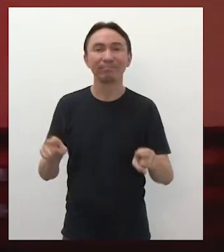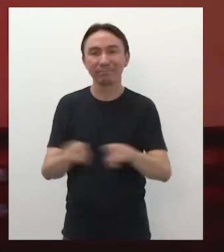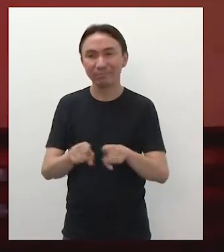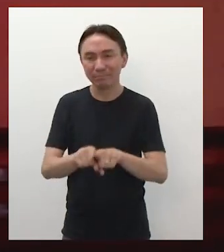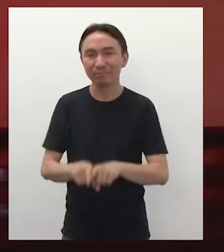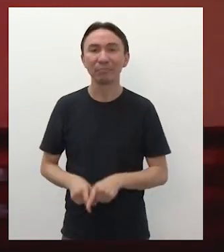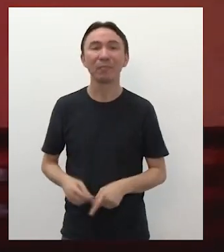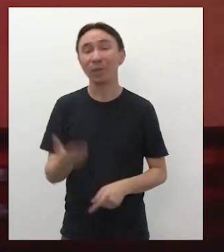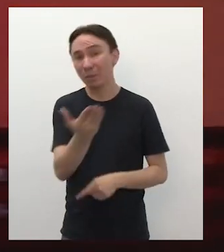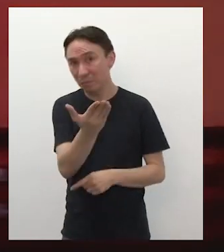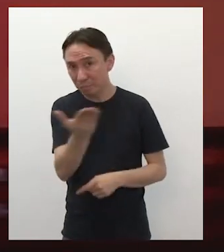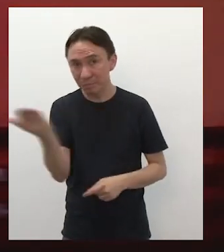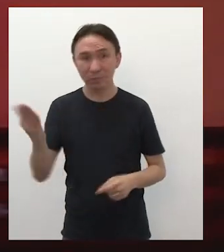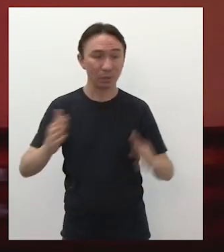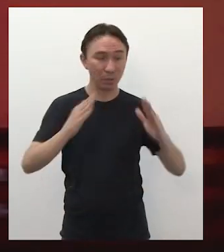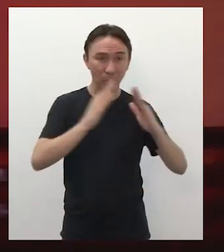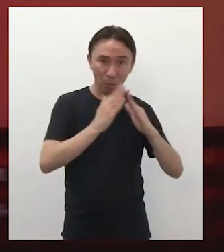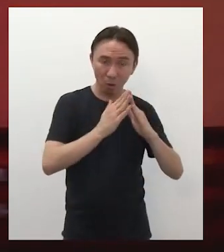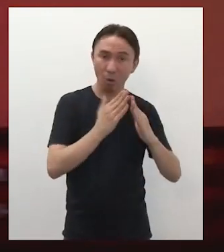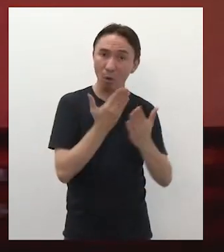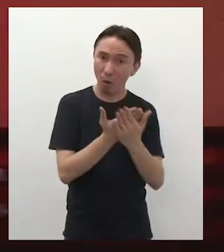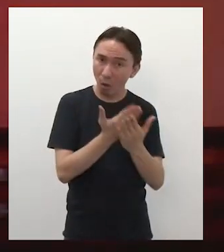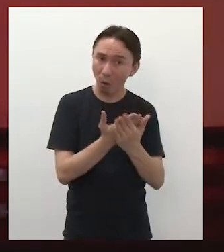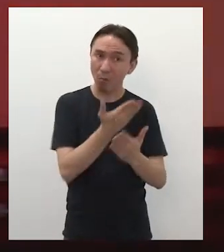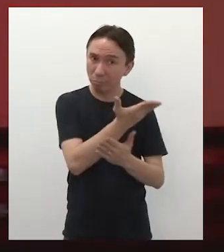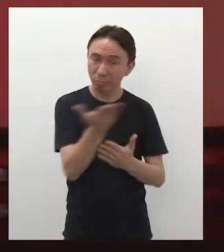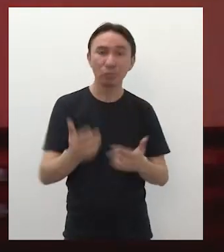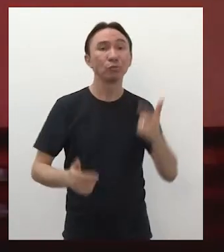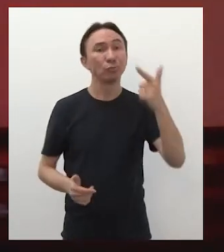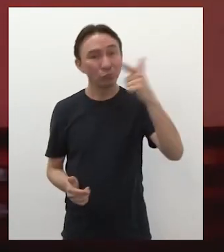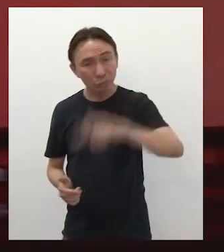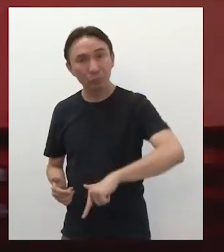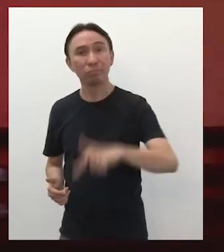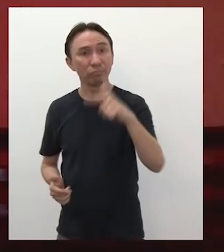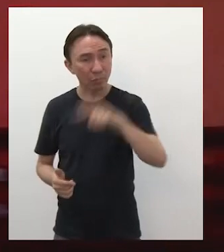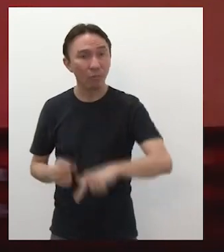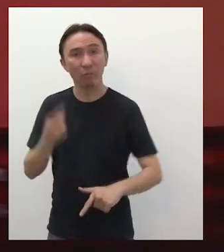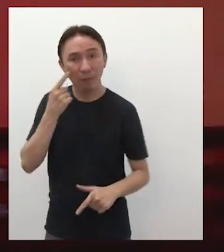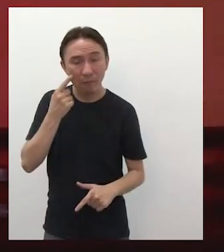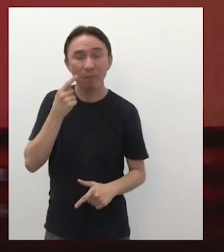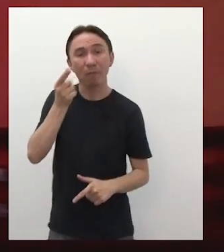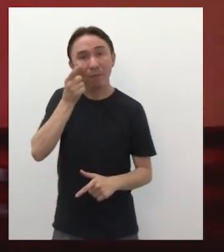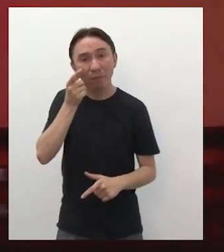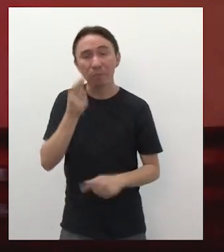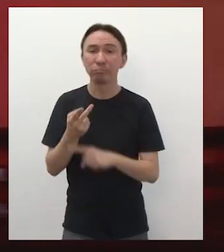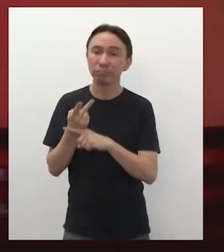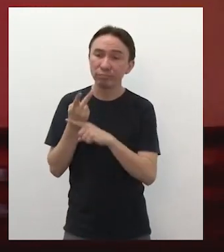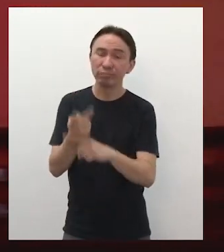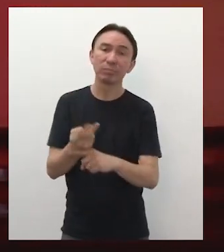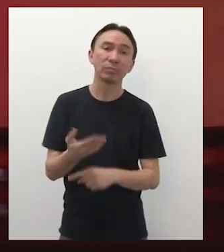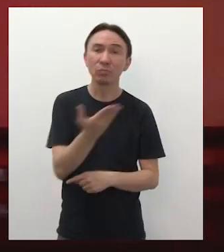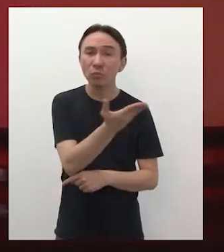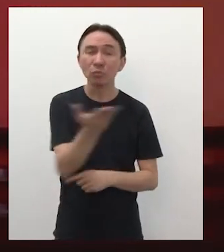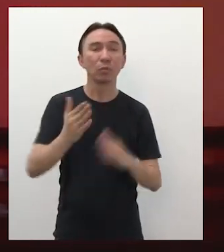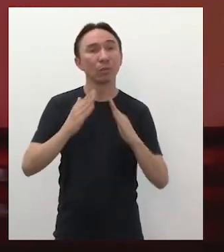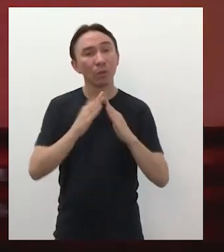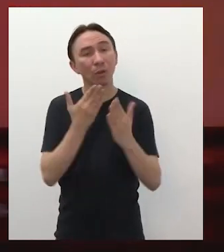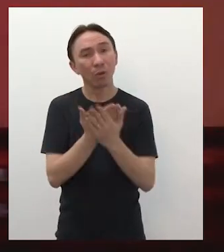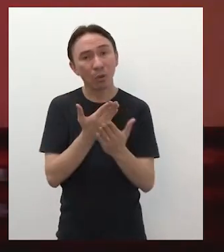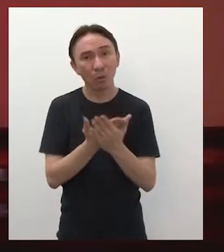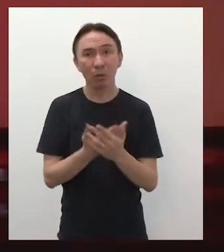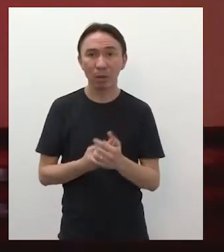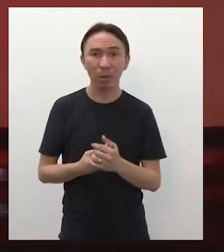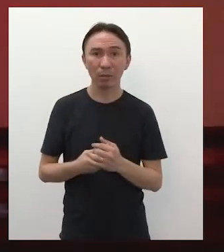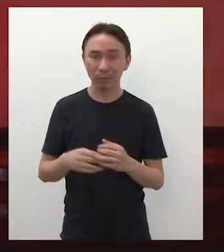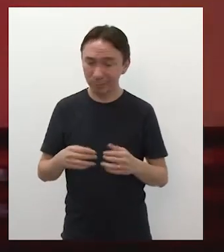que todos retomem esse momento e proporcionem reflexões aí na escola, nos seus ambientes, porque tem